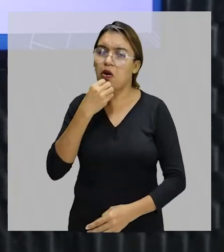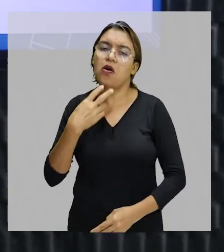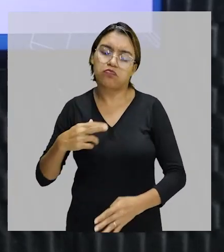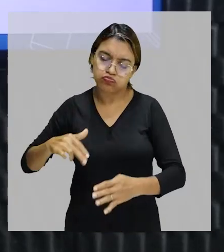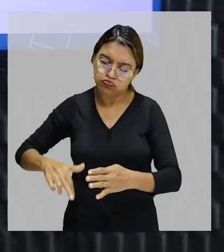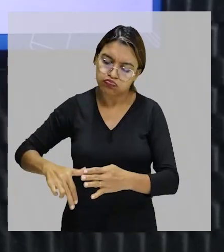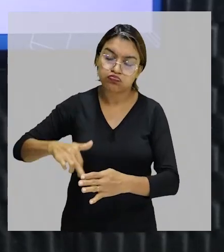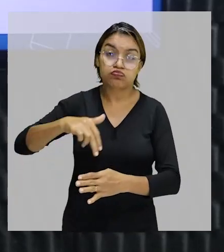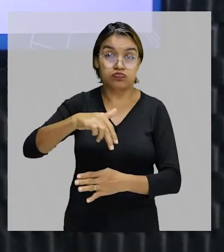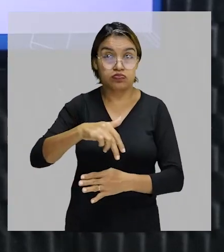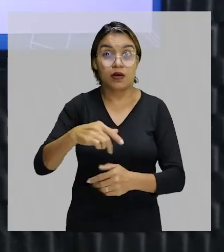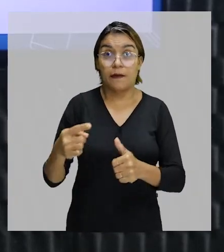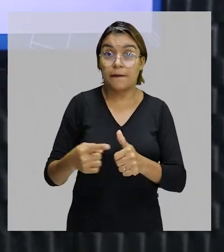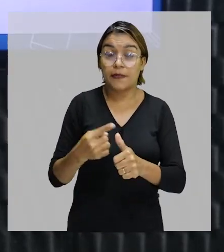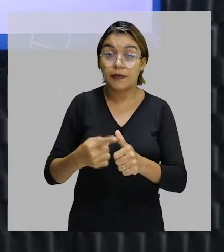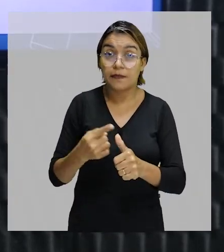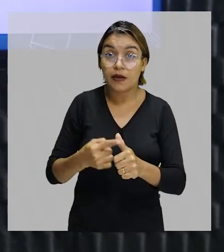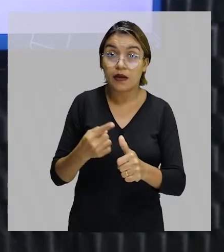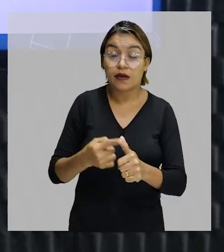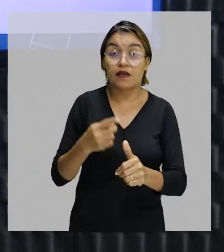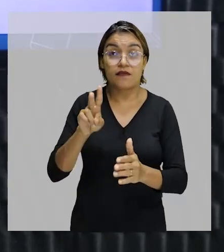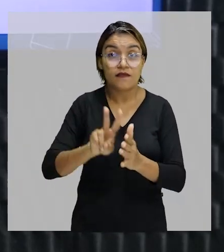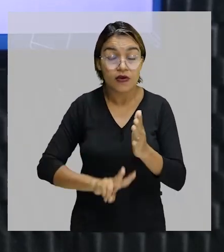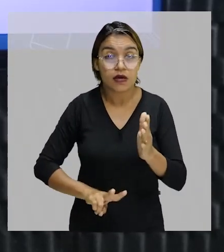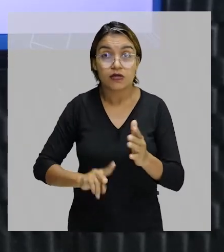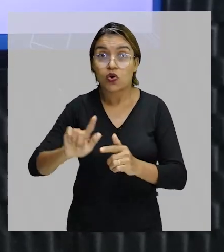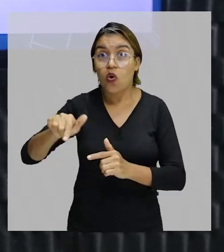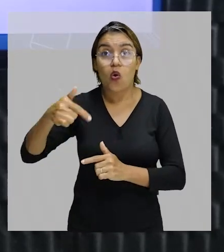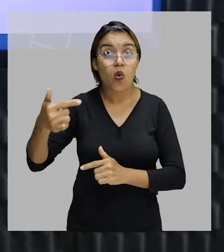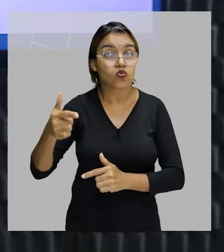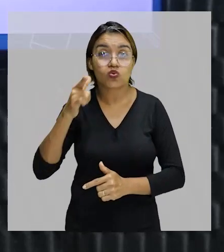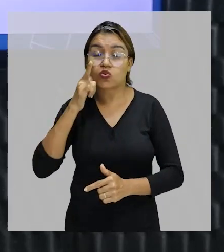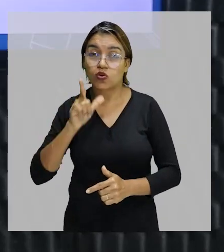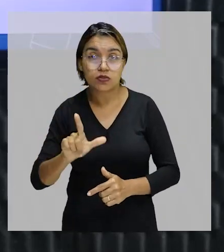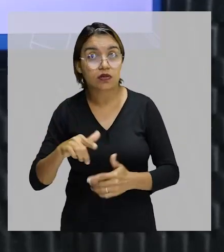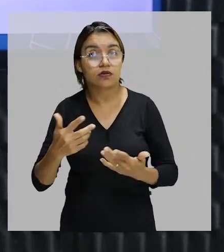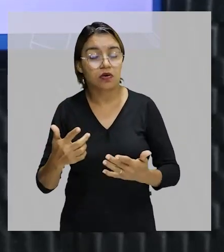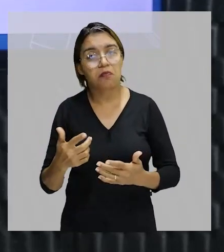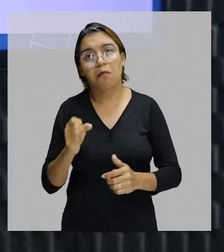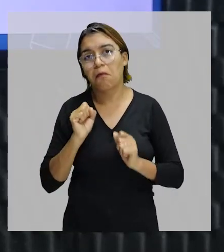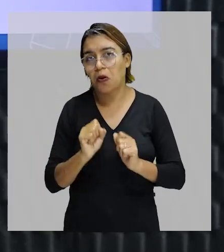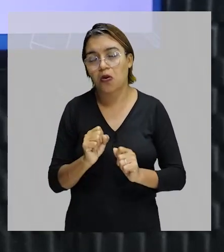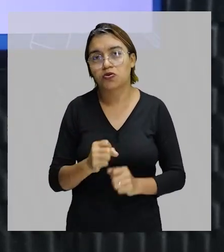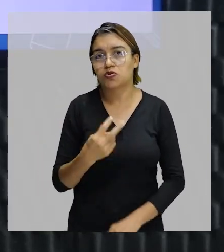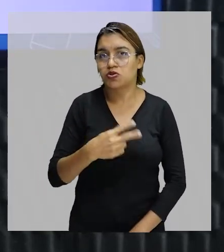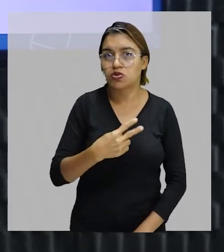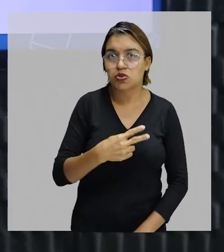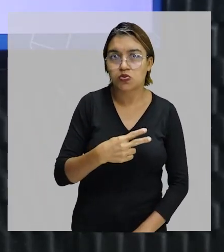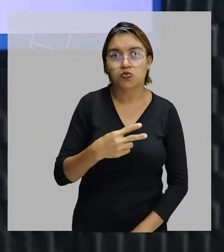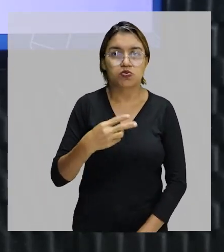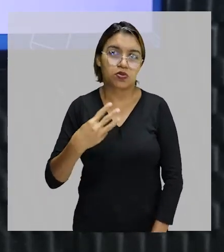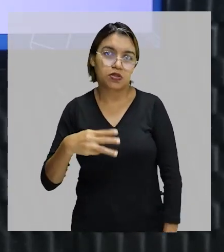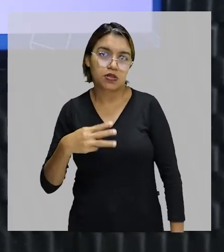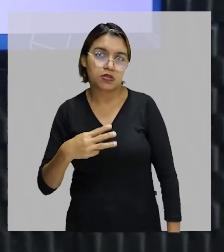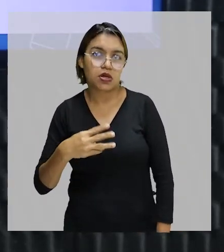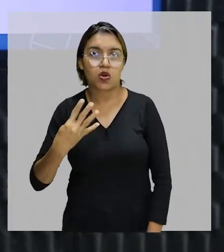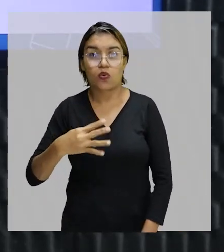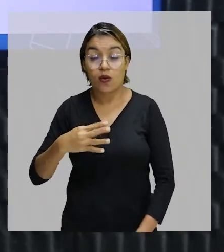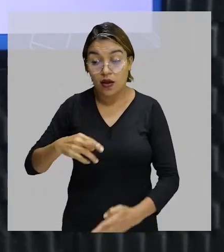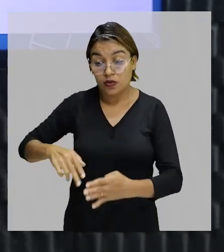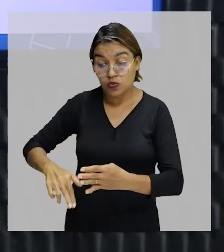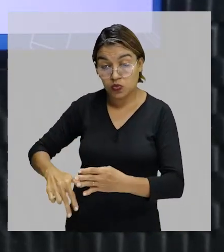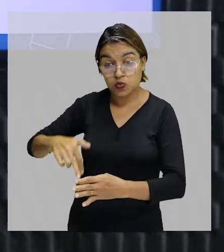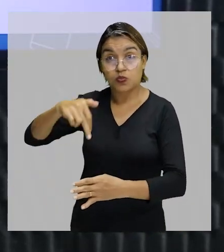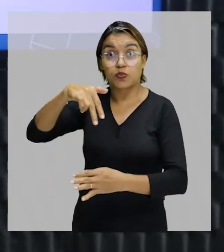salto e nessa primeira rodada ninguém conseguiu superar, eu posso, por exemplo, ficar o segundo, o terceiro, o quarto salto